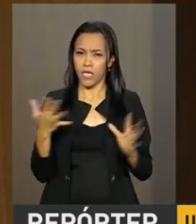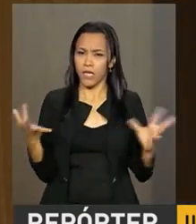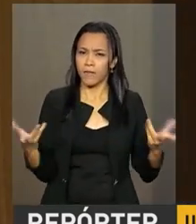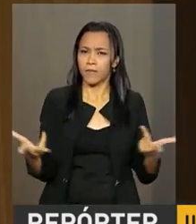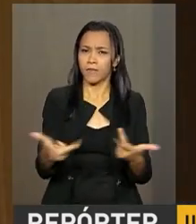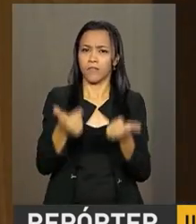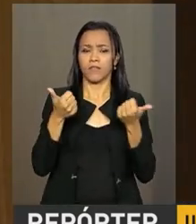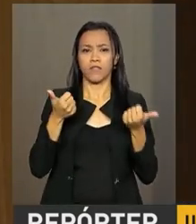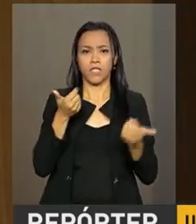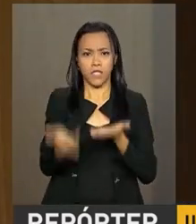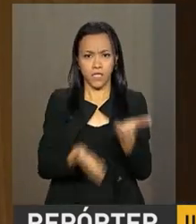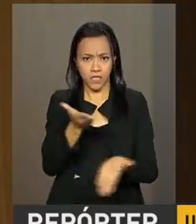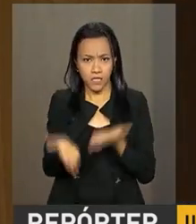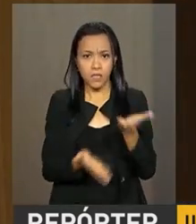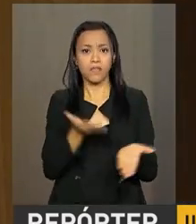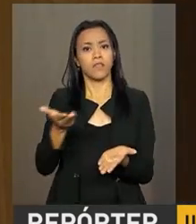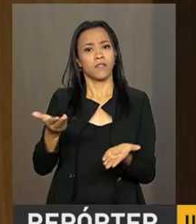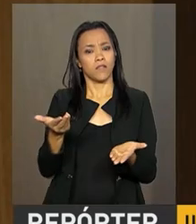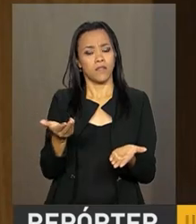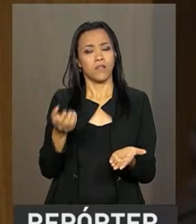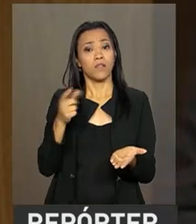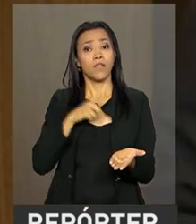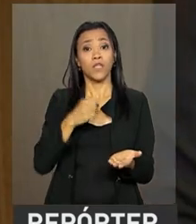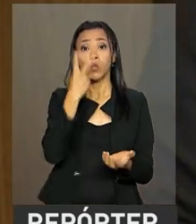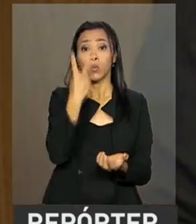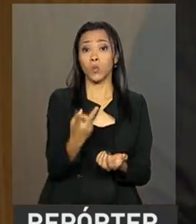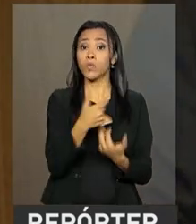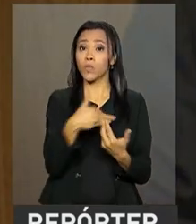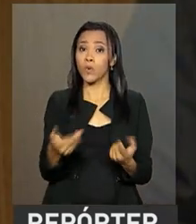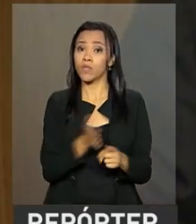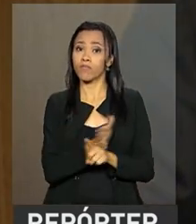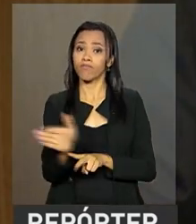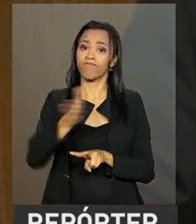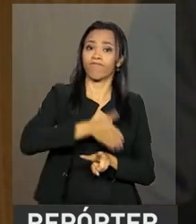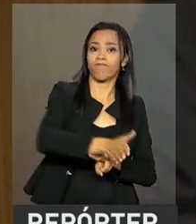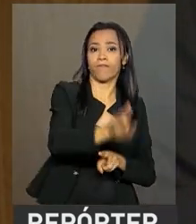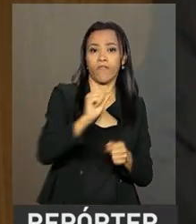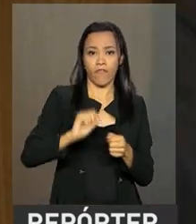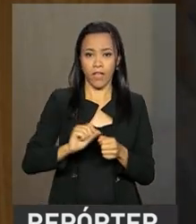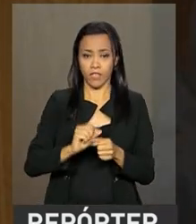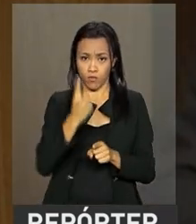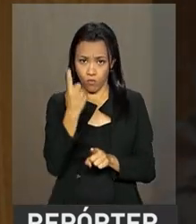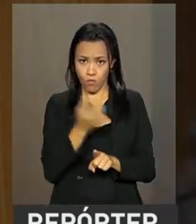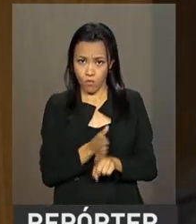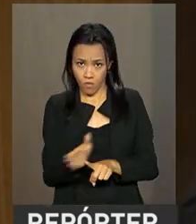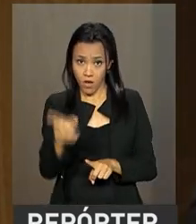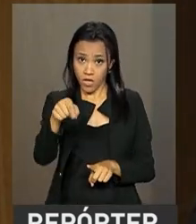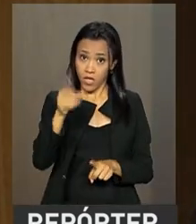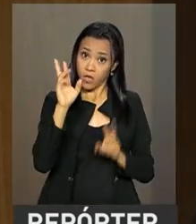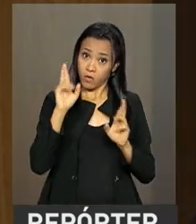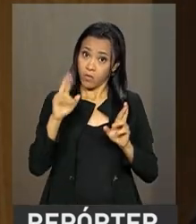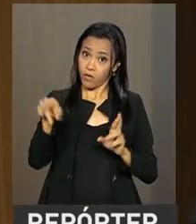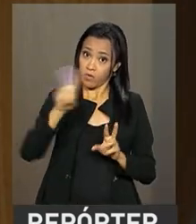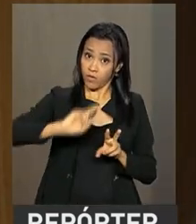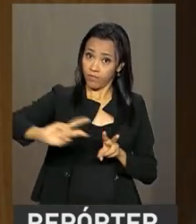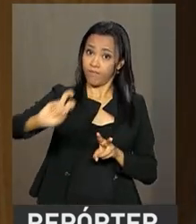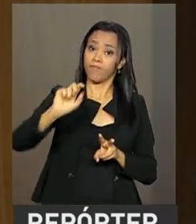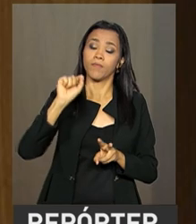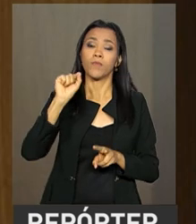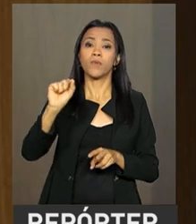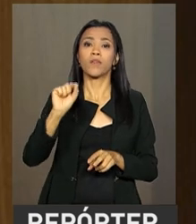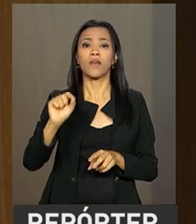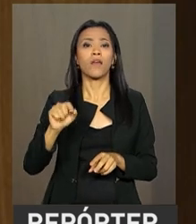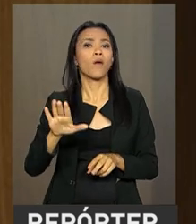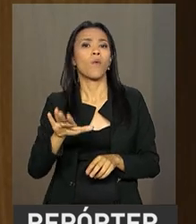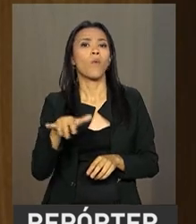e na produtividade elas fazem duas coisas ao mesmo tempo uma que eu espero que vocês acompanhem ao longo do tempo é